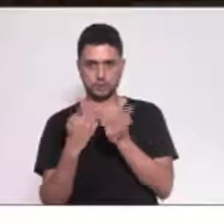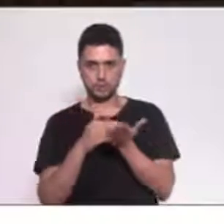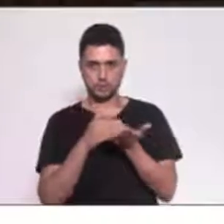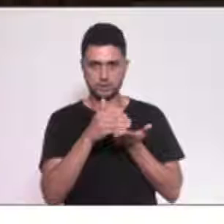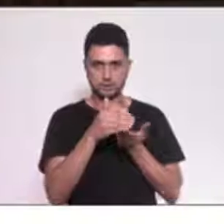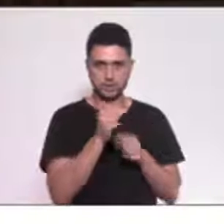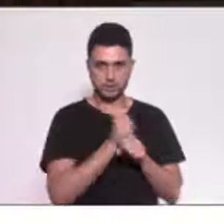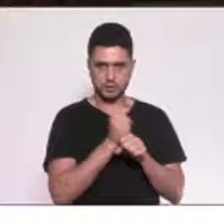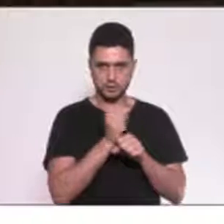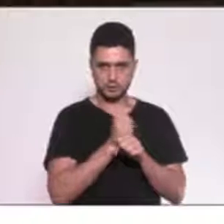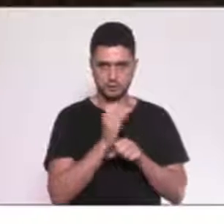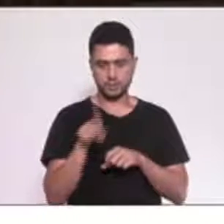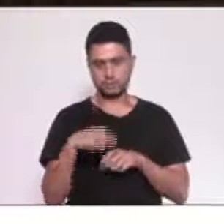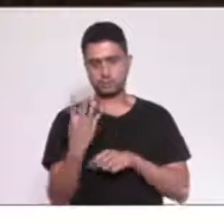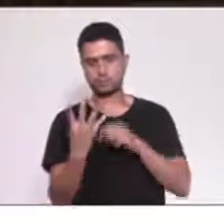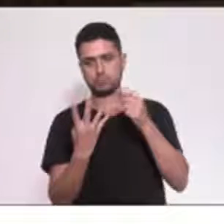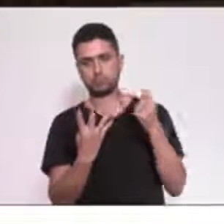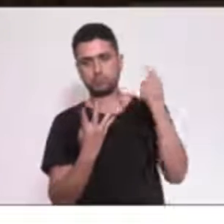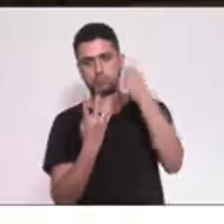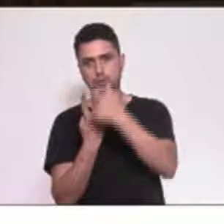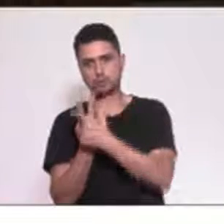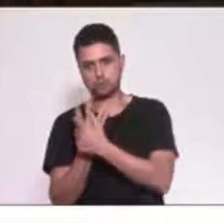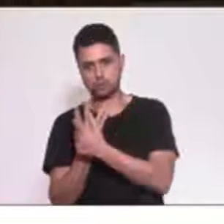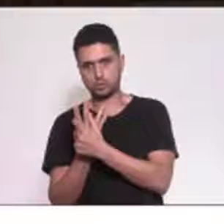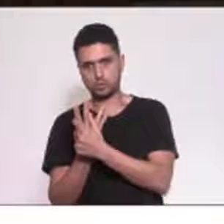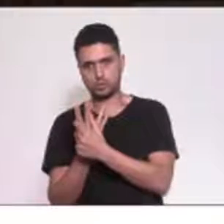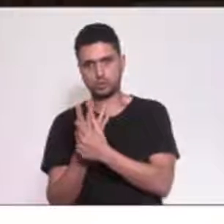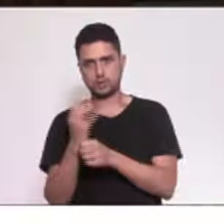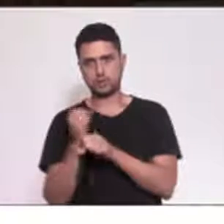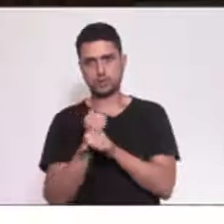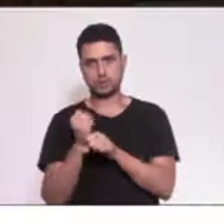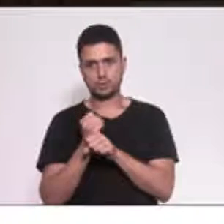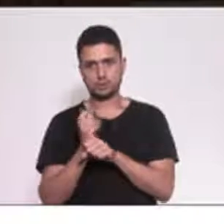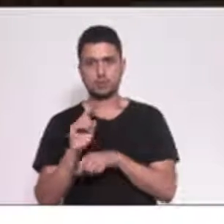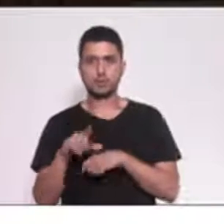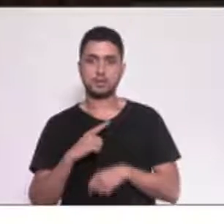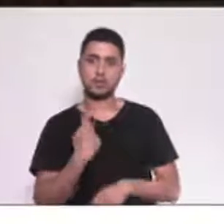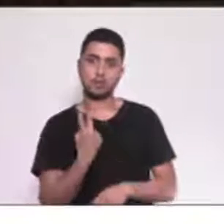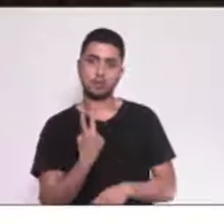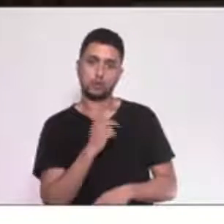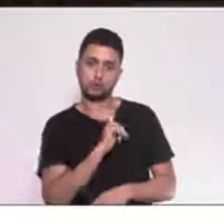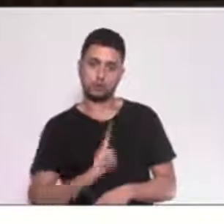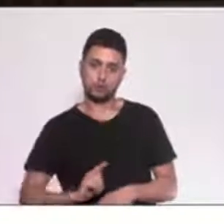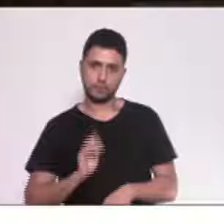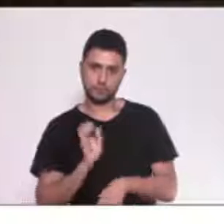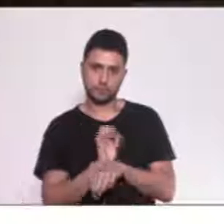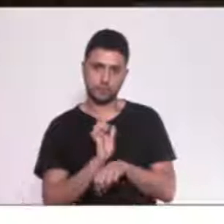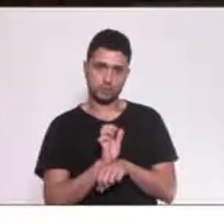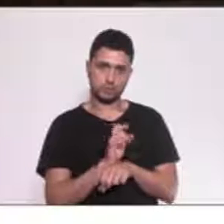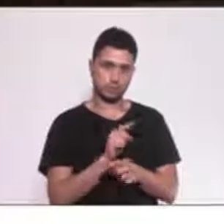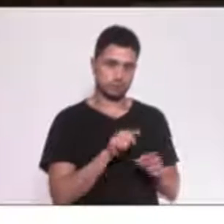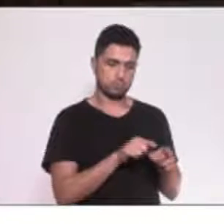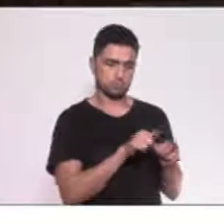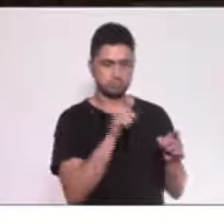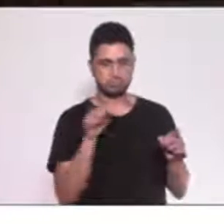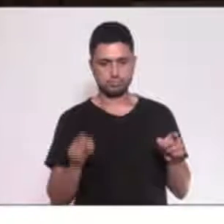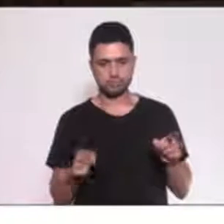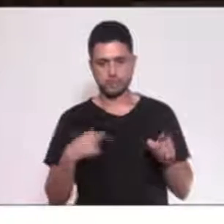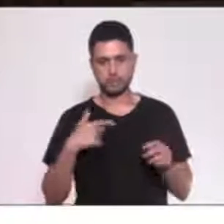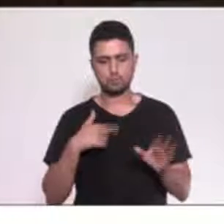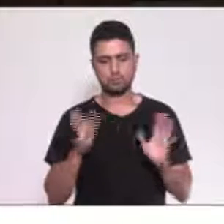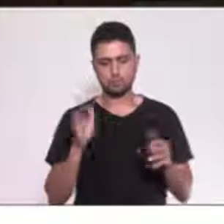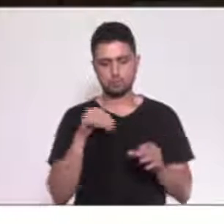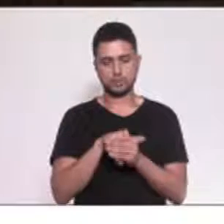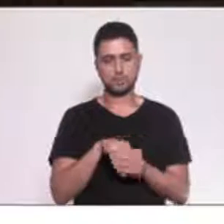que ele atravessa pelo menos dois governos estaduais. Eu votei um PPA nesta